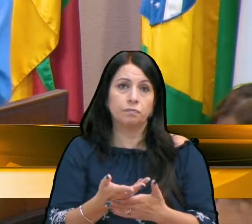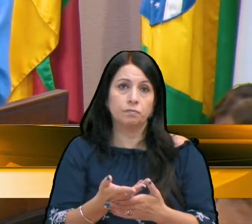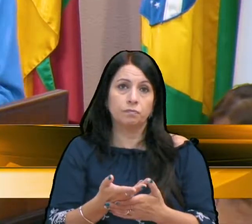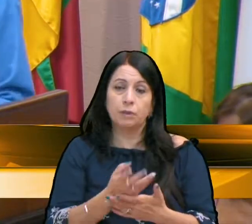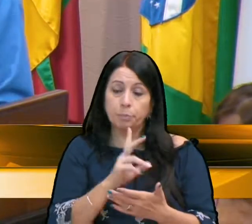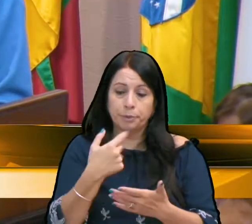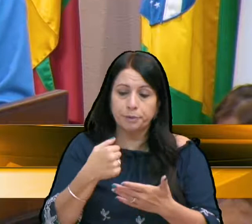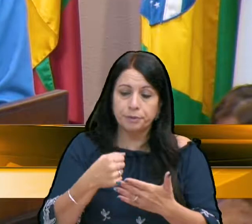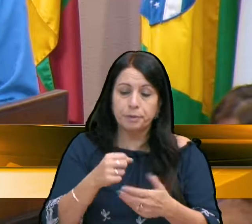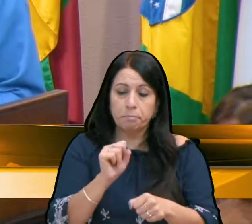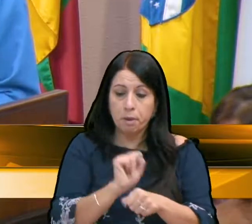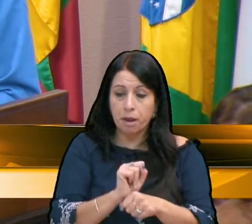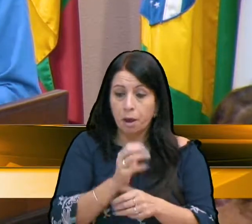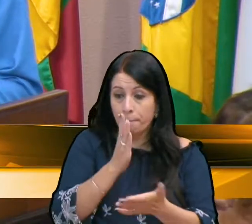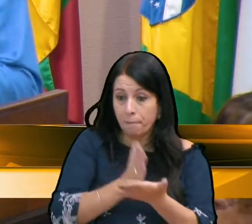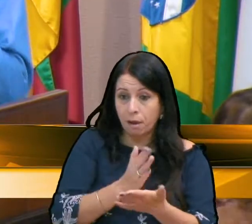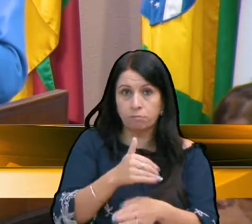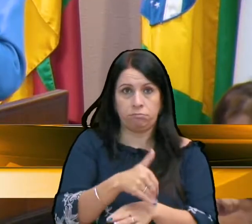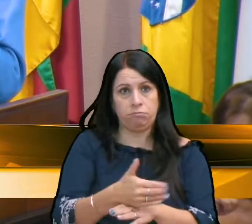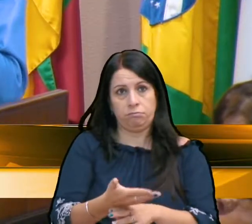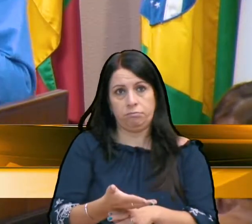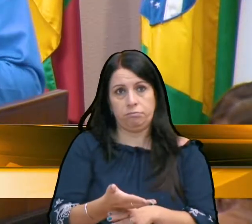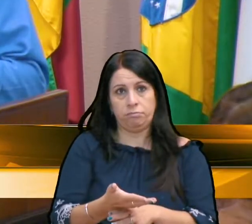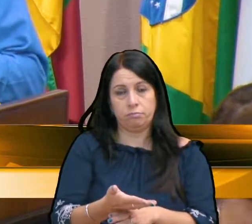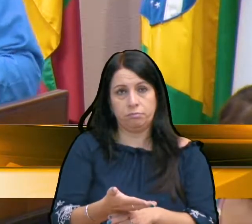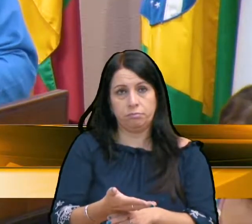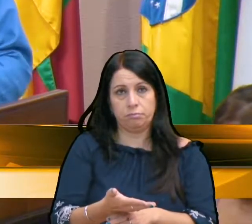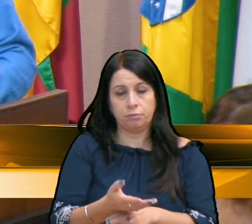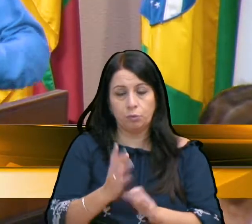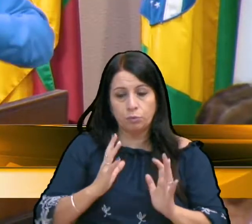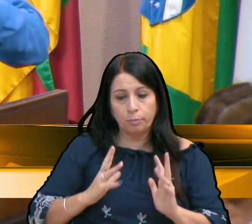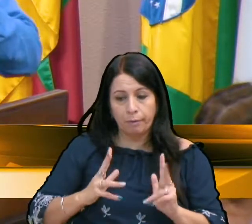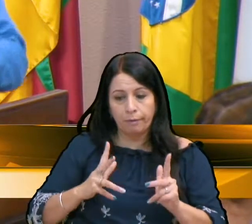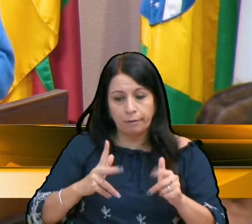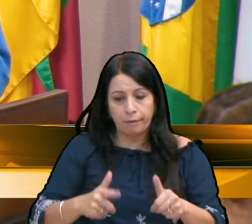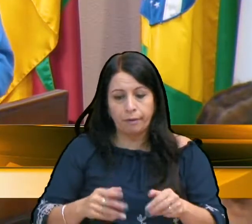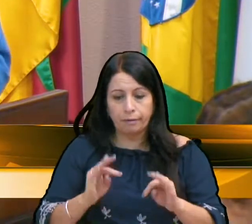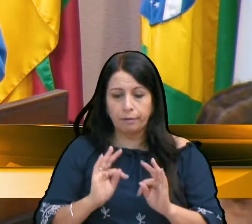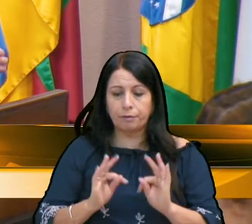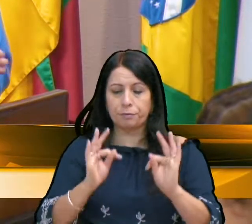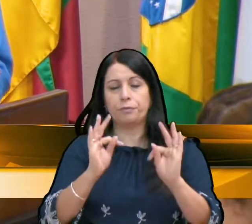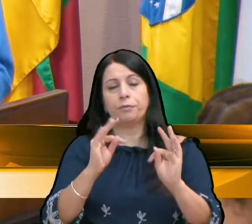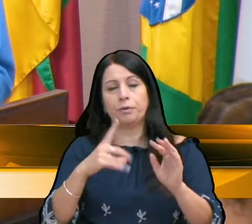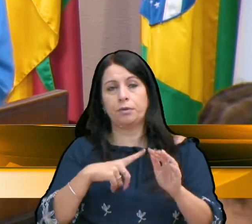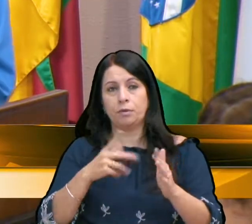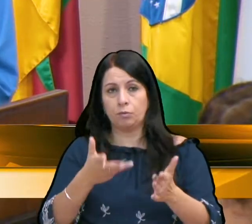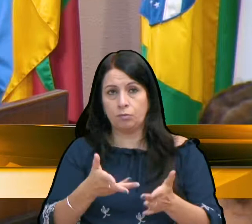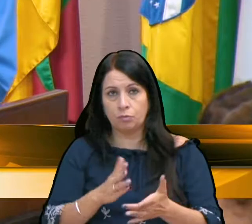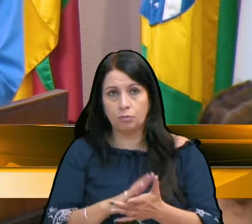não precisa parar no meio da rua, porque hoje, com os maquinários que temos, as tecnologias que temos,